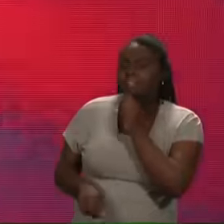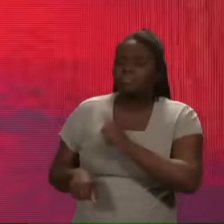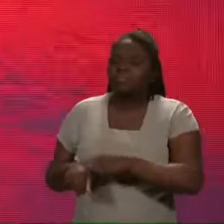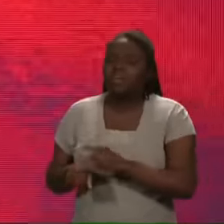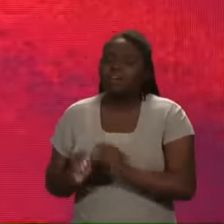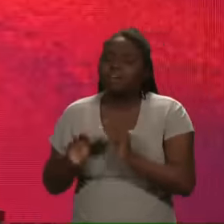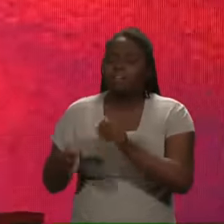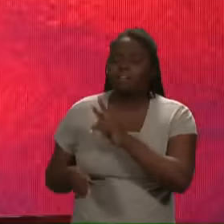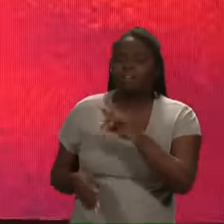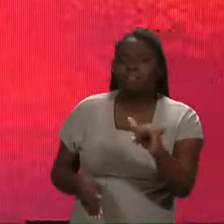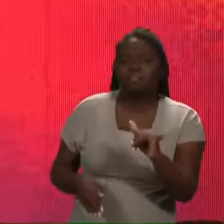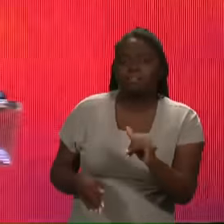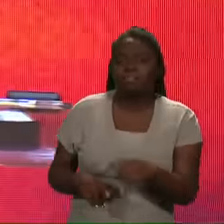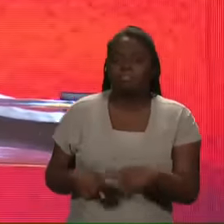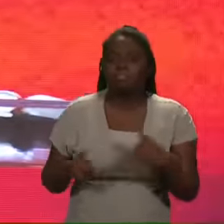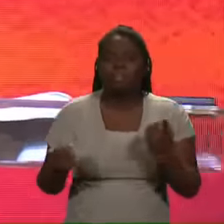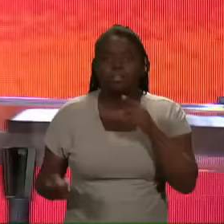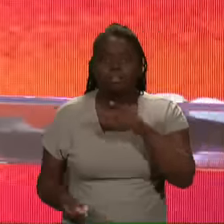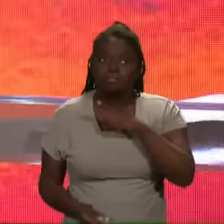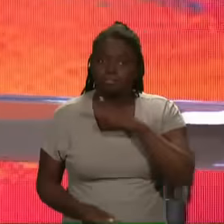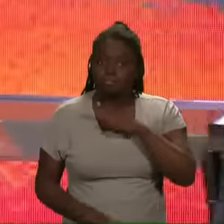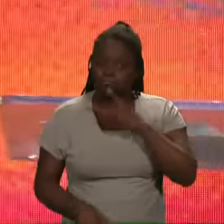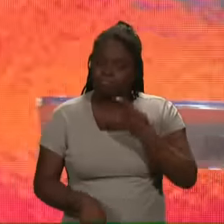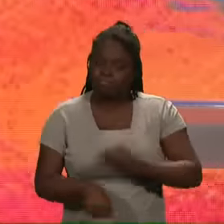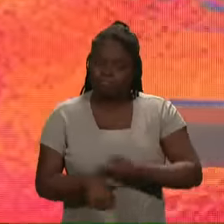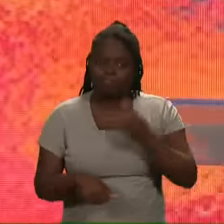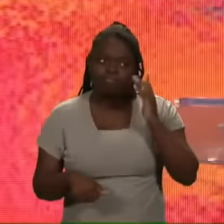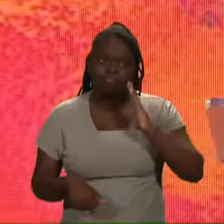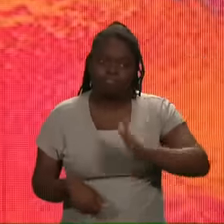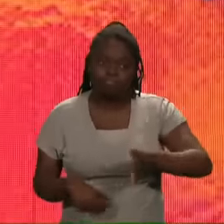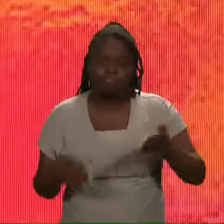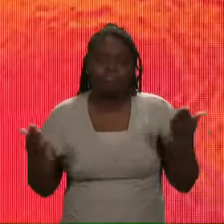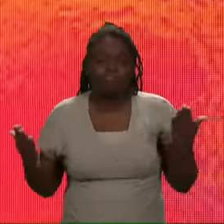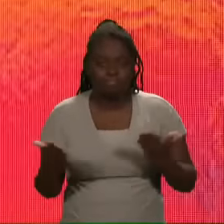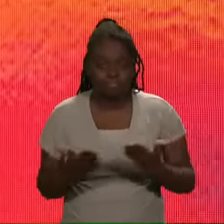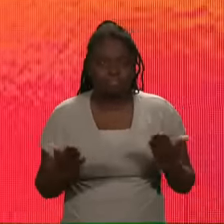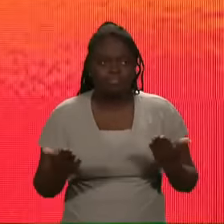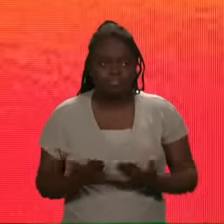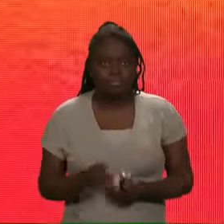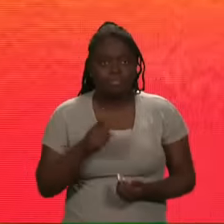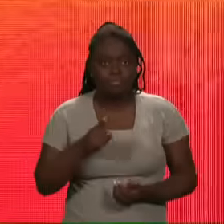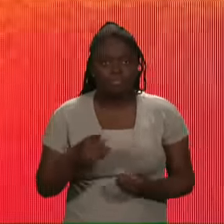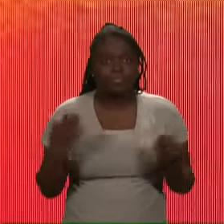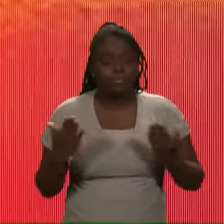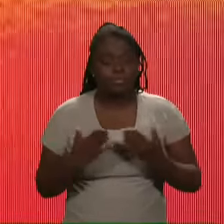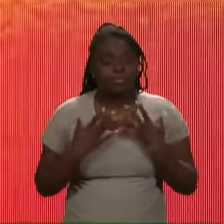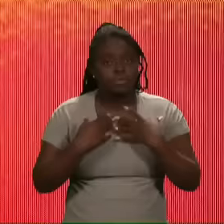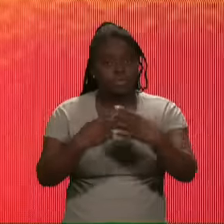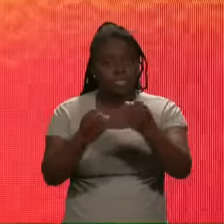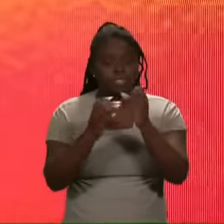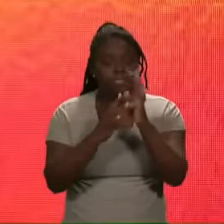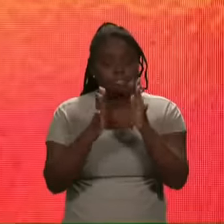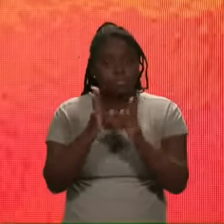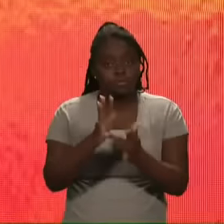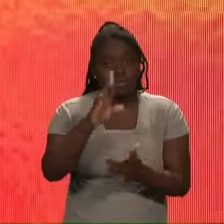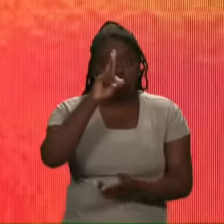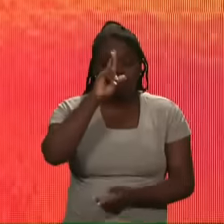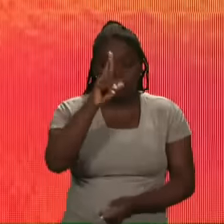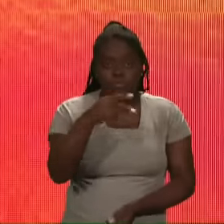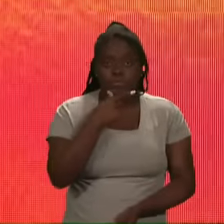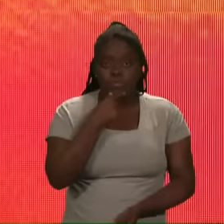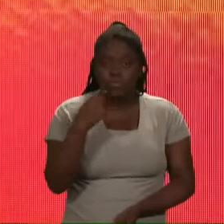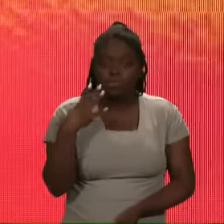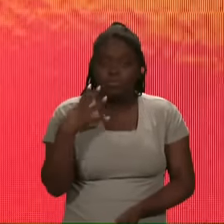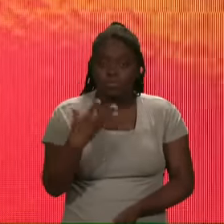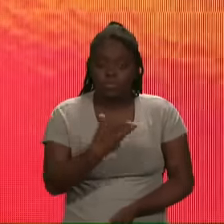chegar. Mas a hora que você tem é agora. Você que hoje toma Jesus como seu Salvador e Senhor,